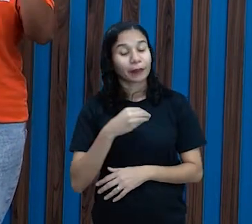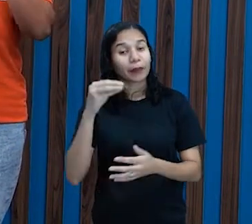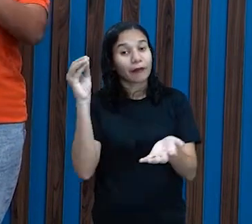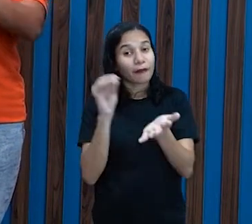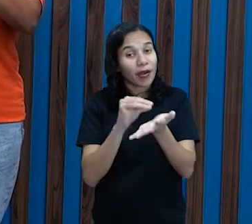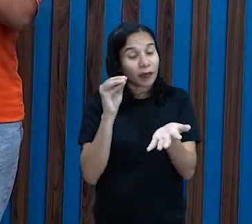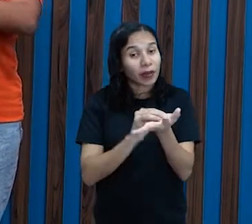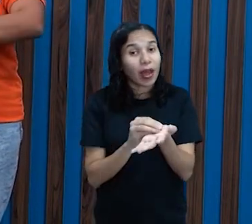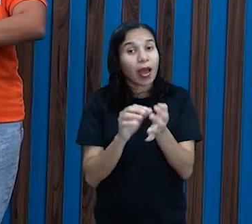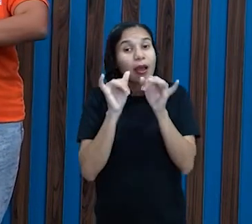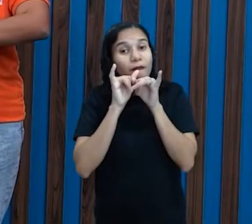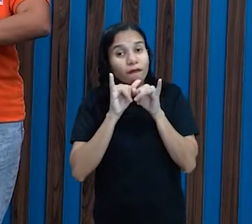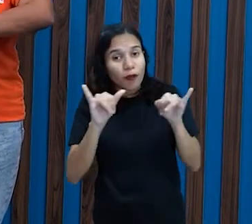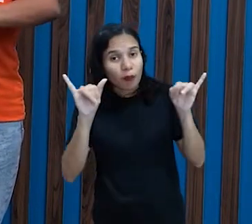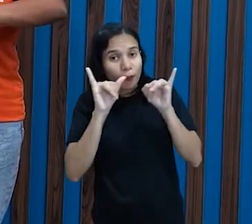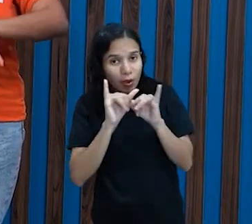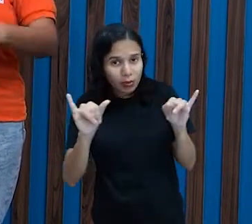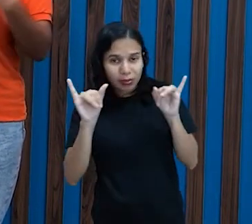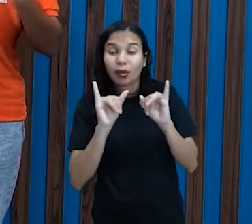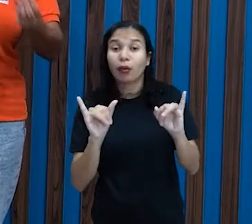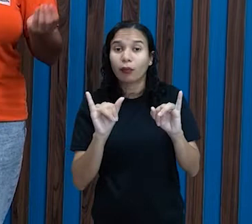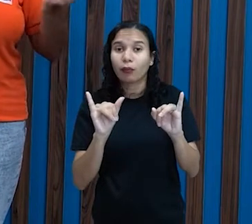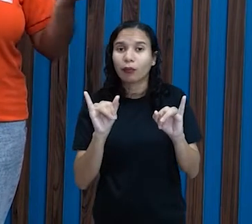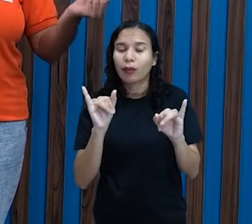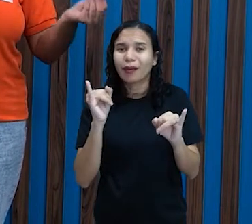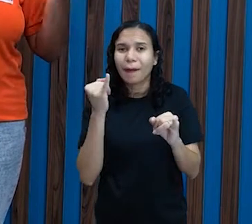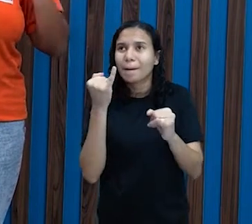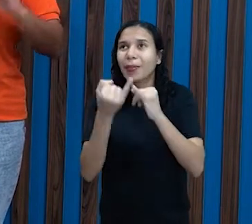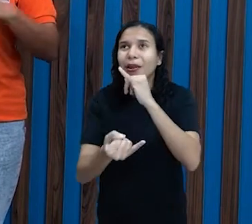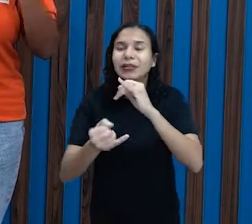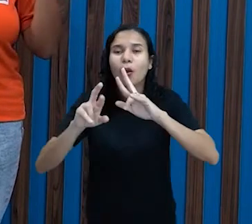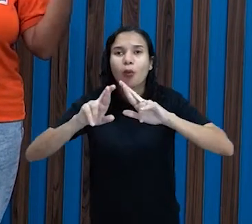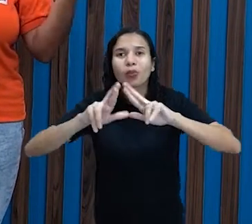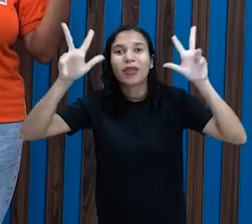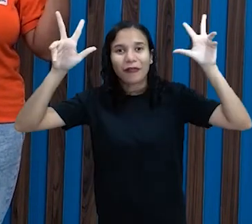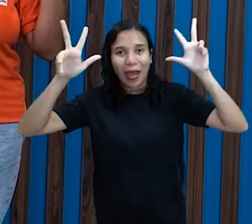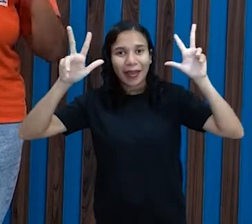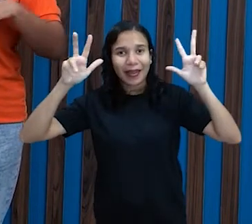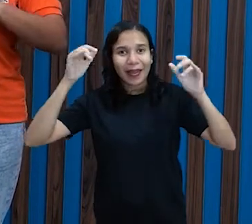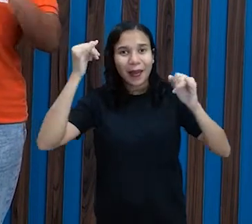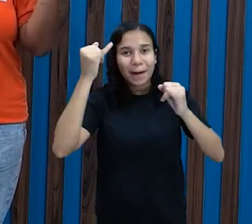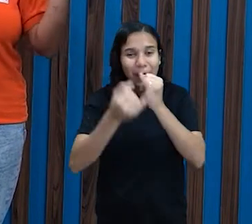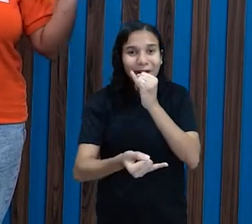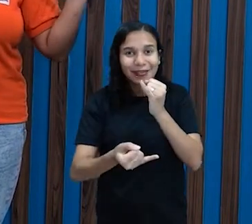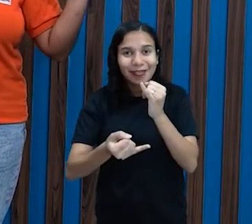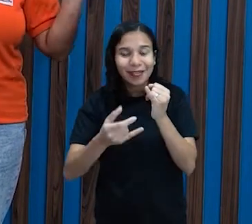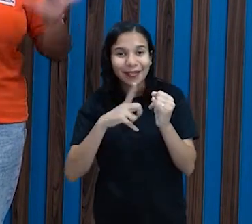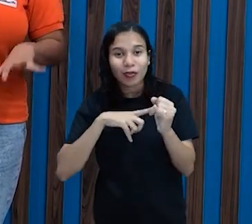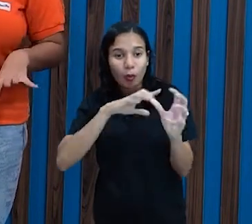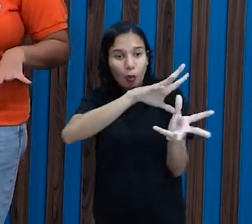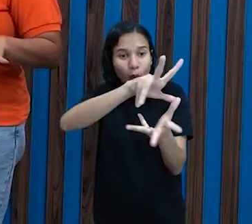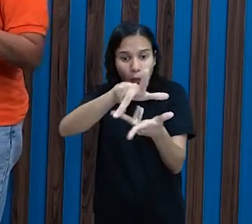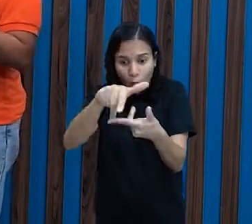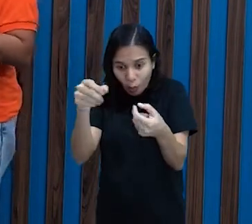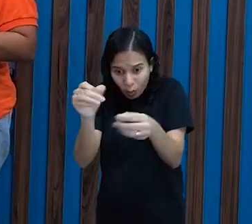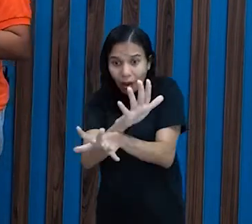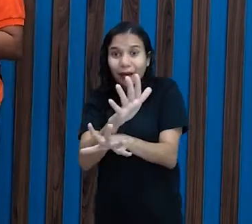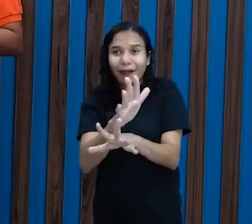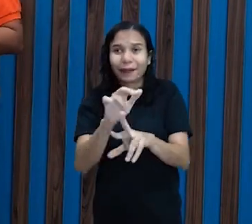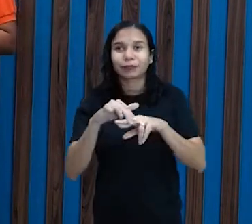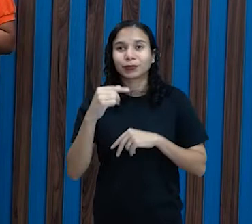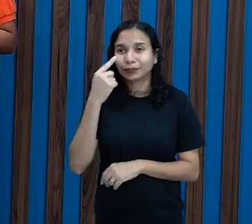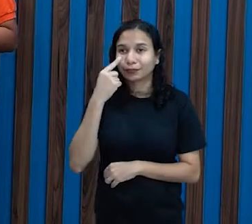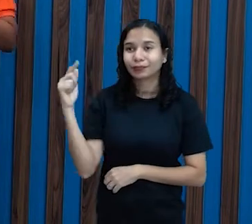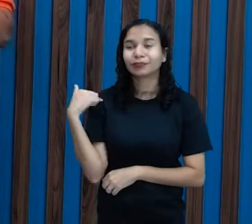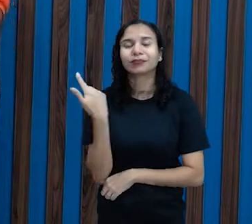falta de informação, pareceu outra coisa. Então, pareceu o fim do mundo, pareceu o apocalipse. Né? Então, aqui, quando